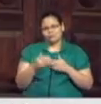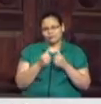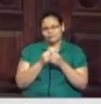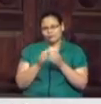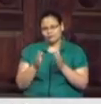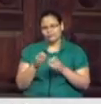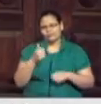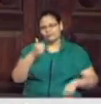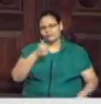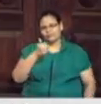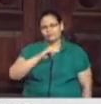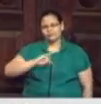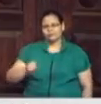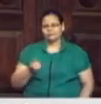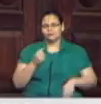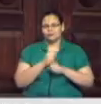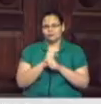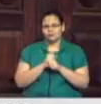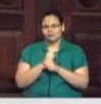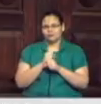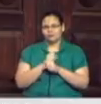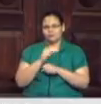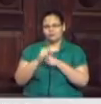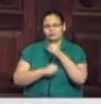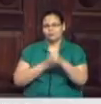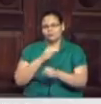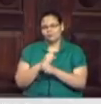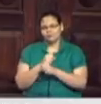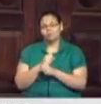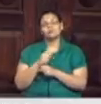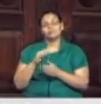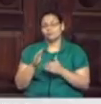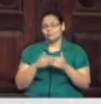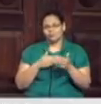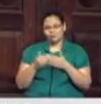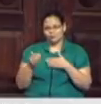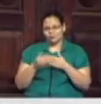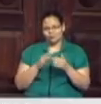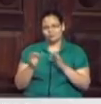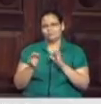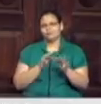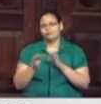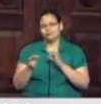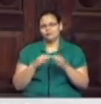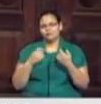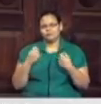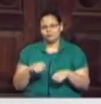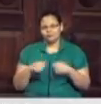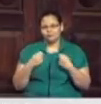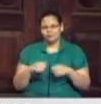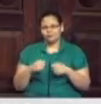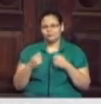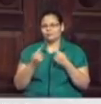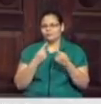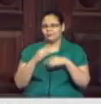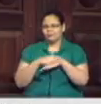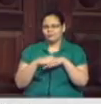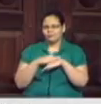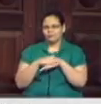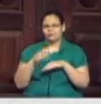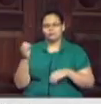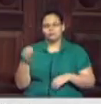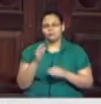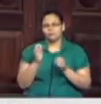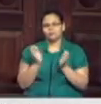do ano que vem, que qualquer planejamento, então, seja feito em diálogo que envolva as novas